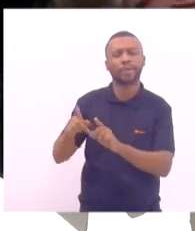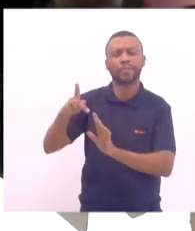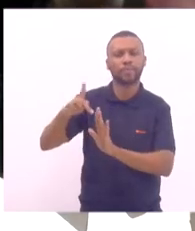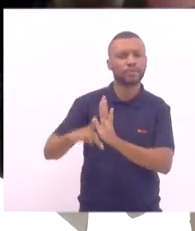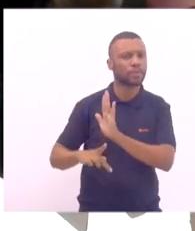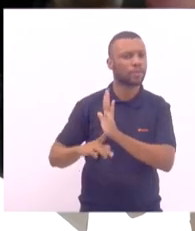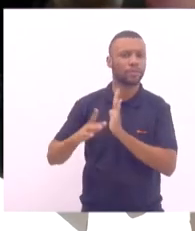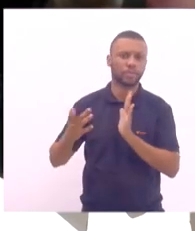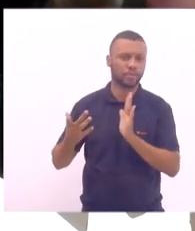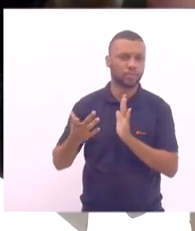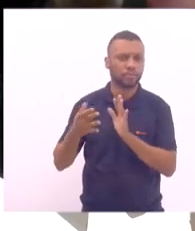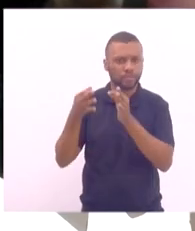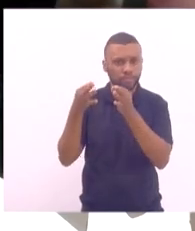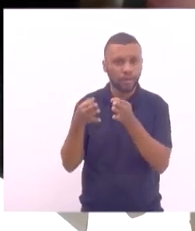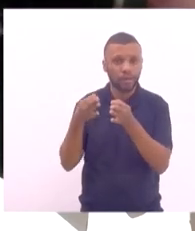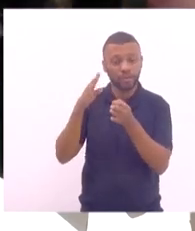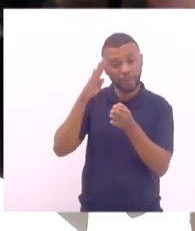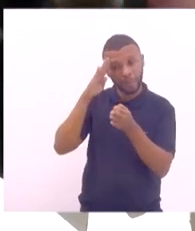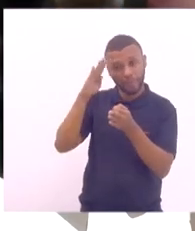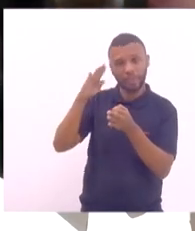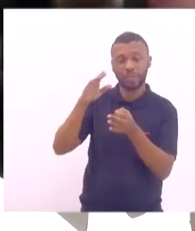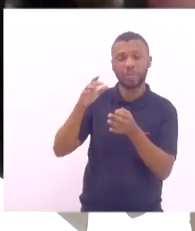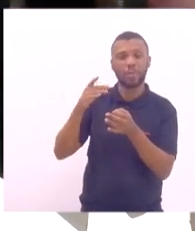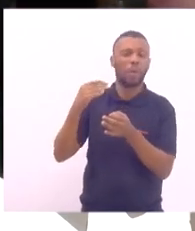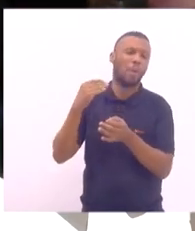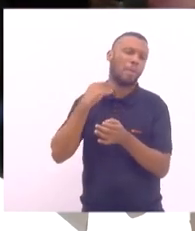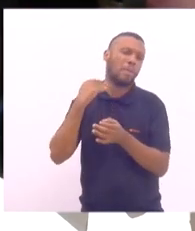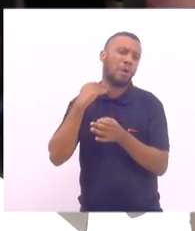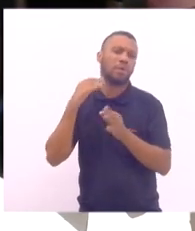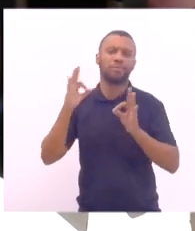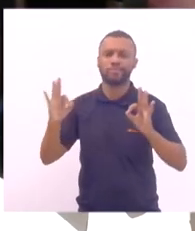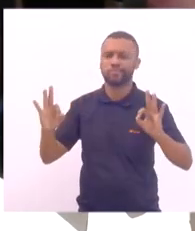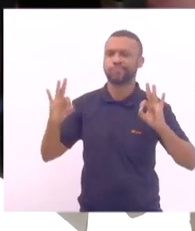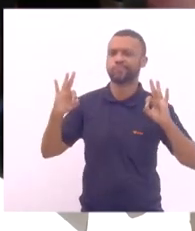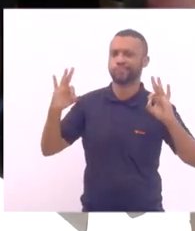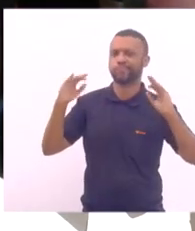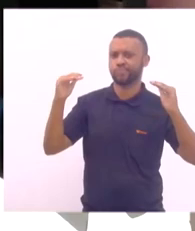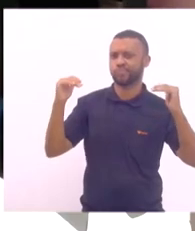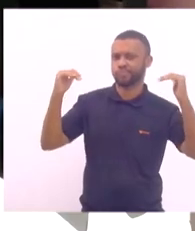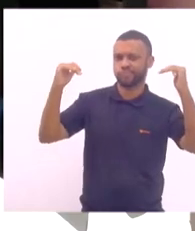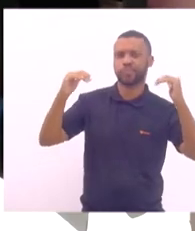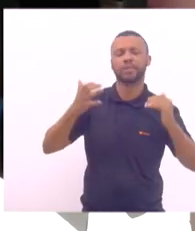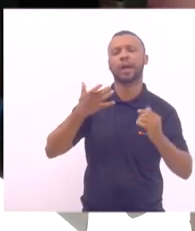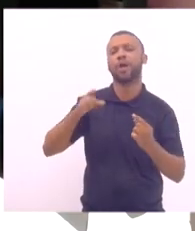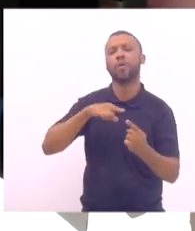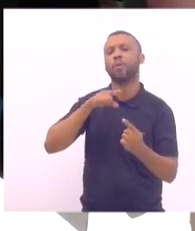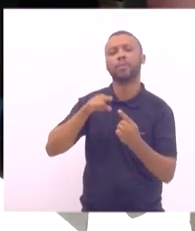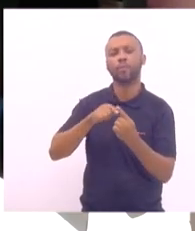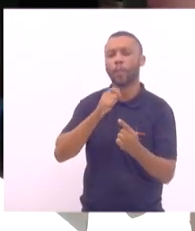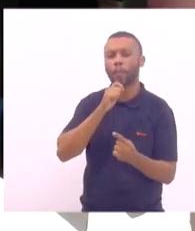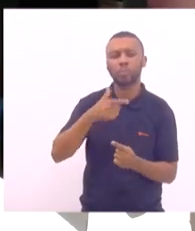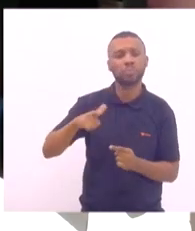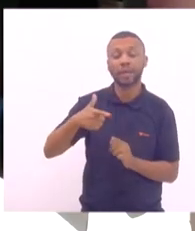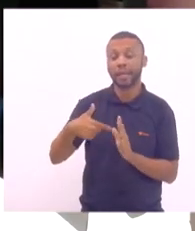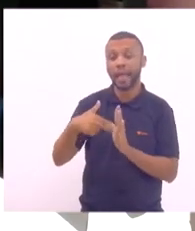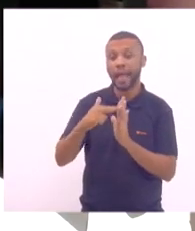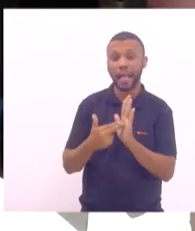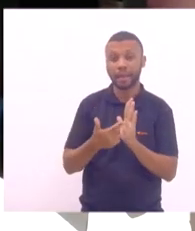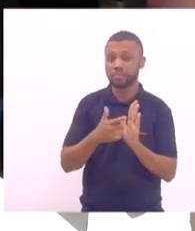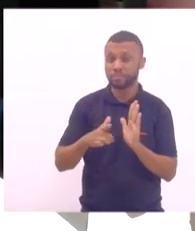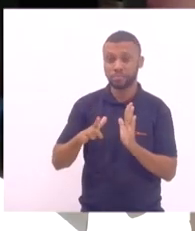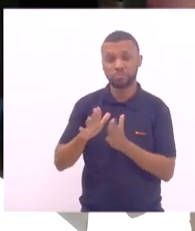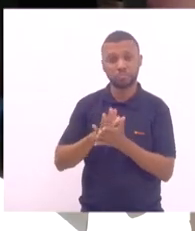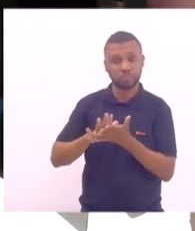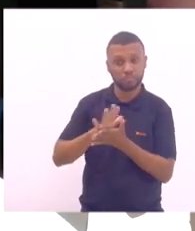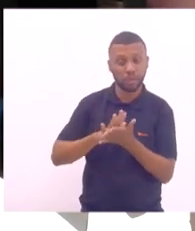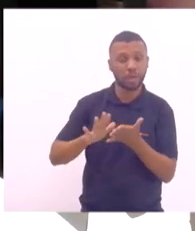exatamente do grande capital, dos banqueiros, que querem não ter nenhuma regra na